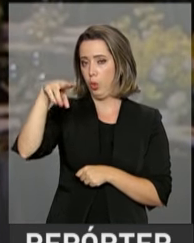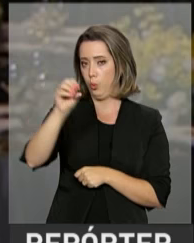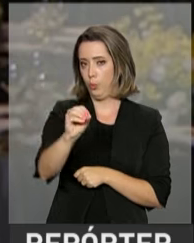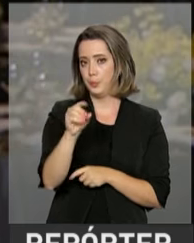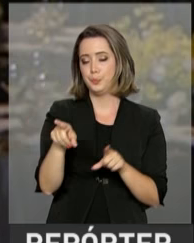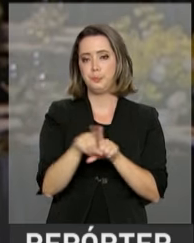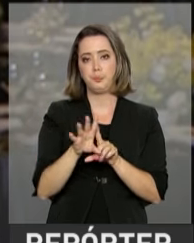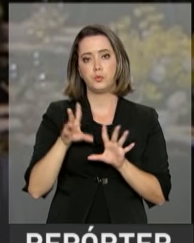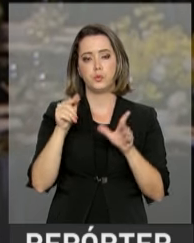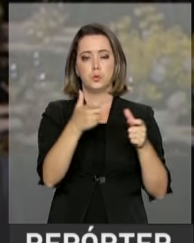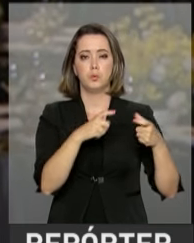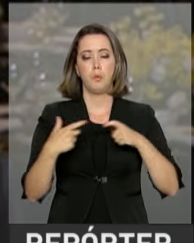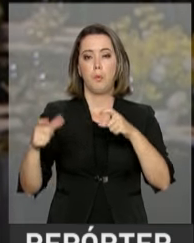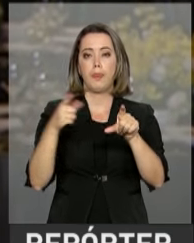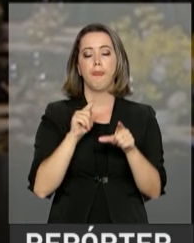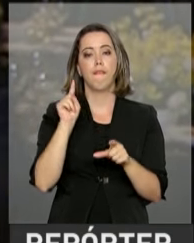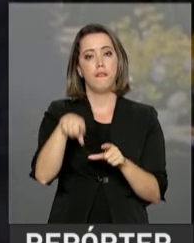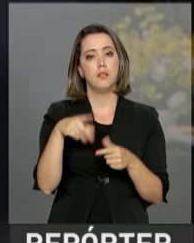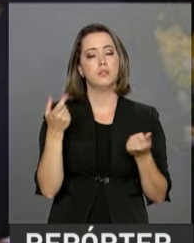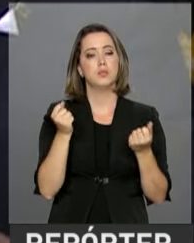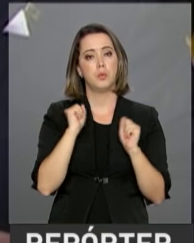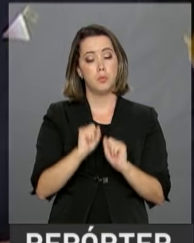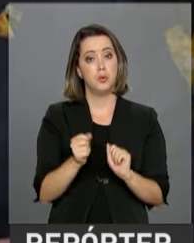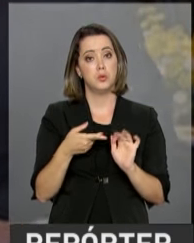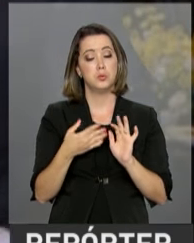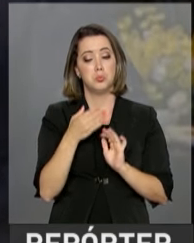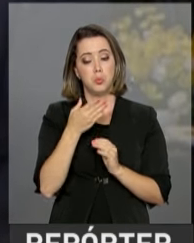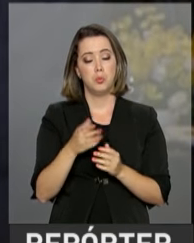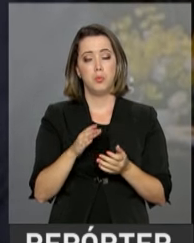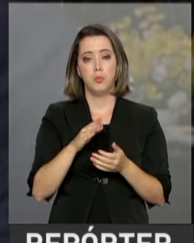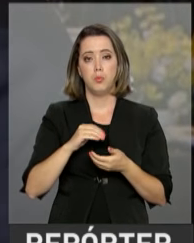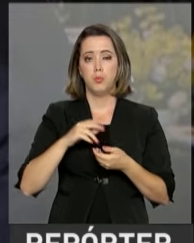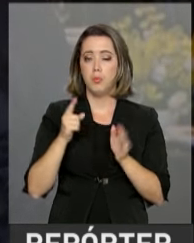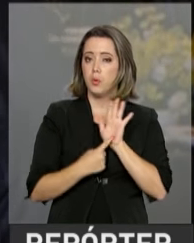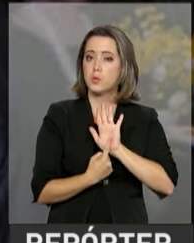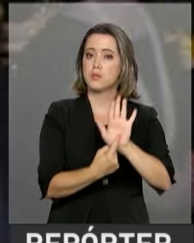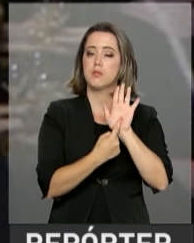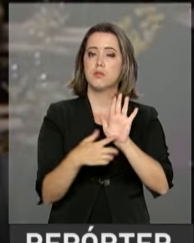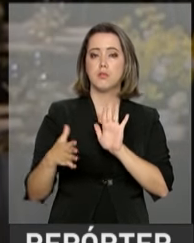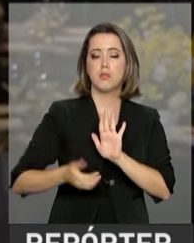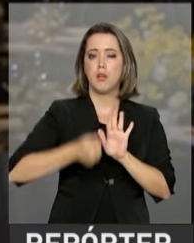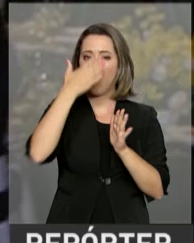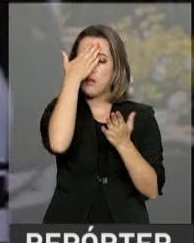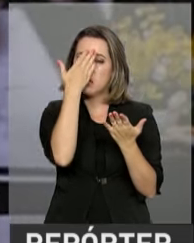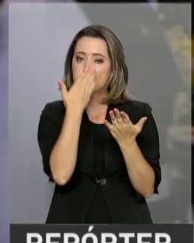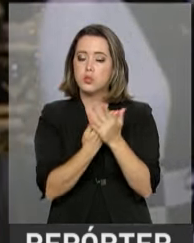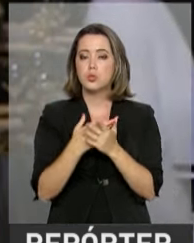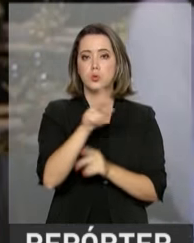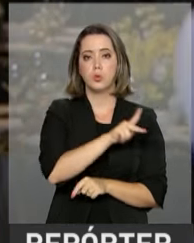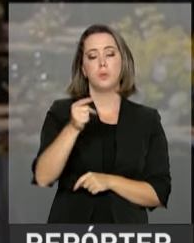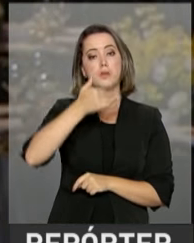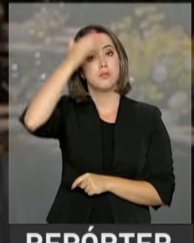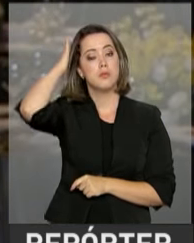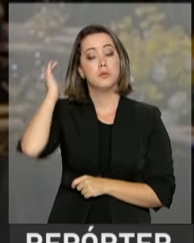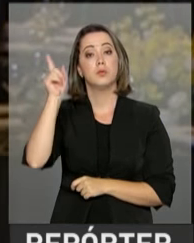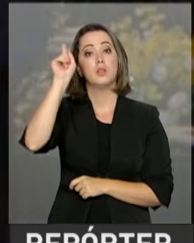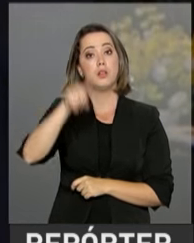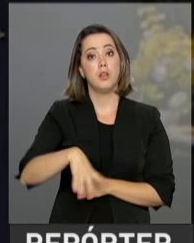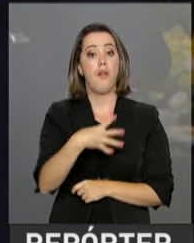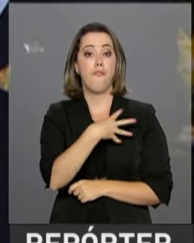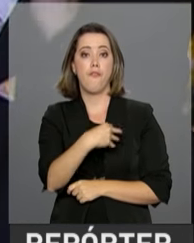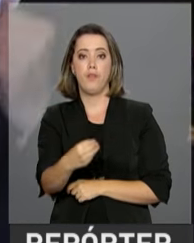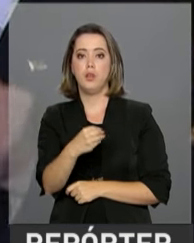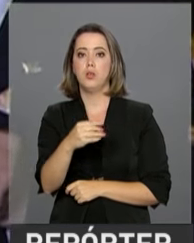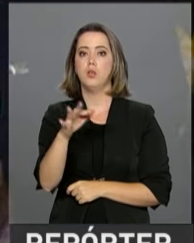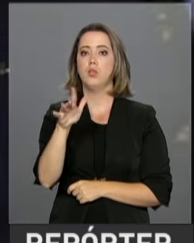os organizadores, esta é a forma de expressar apreço, solidariedade e confiança ao presidente Michel Temer, que é filho